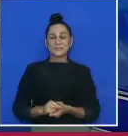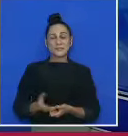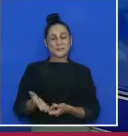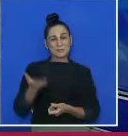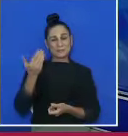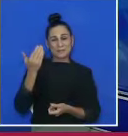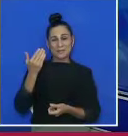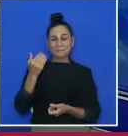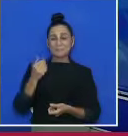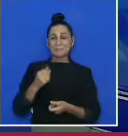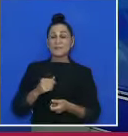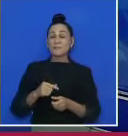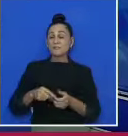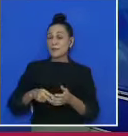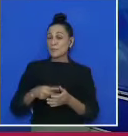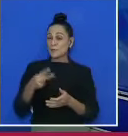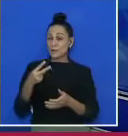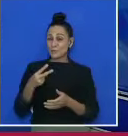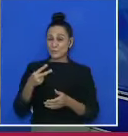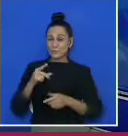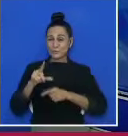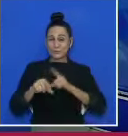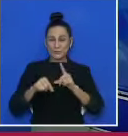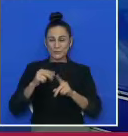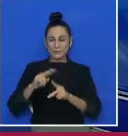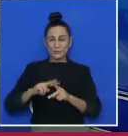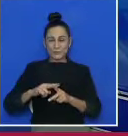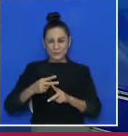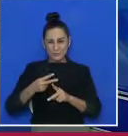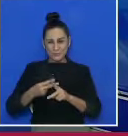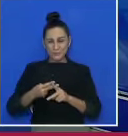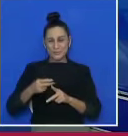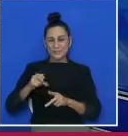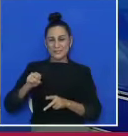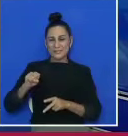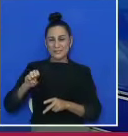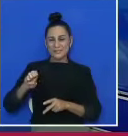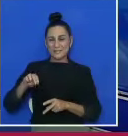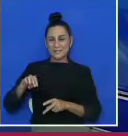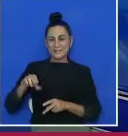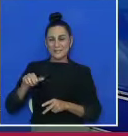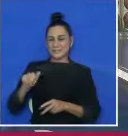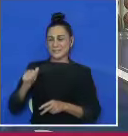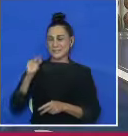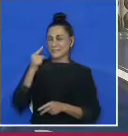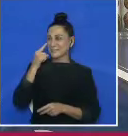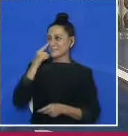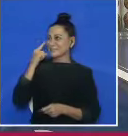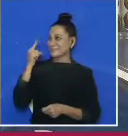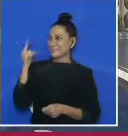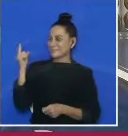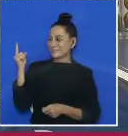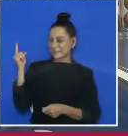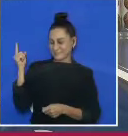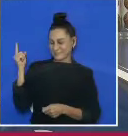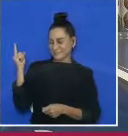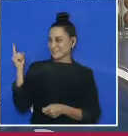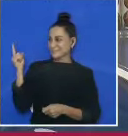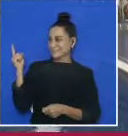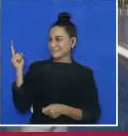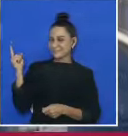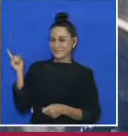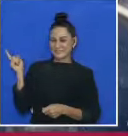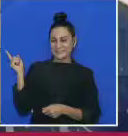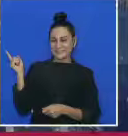lá. Vamos para o segundo sorteio da dupla Sena. Bolas posicionadas,